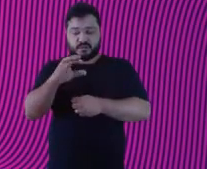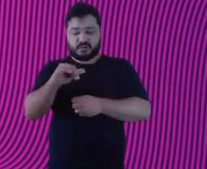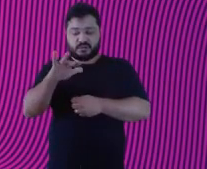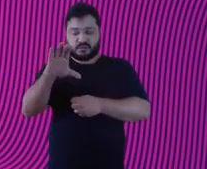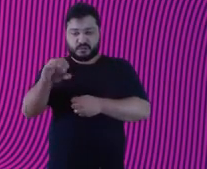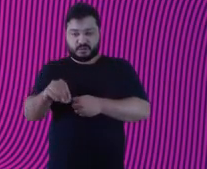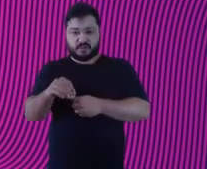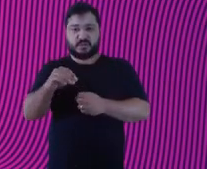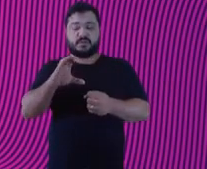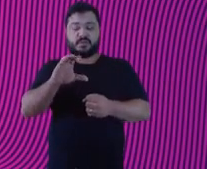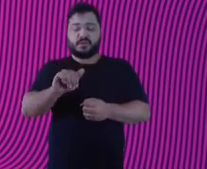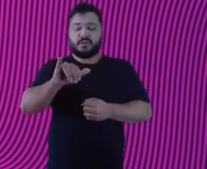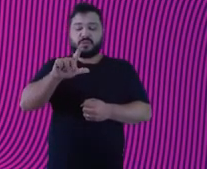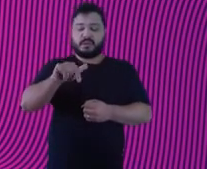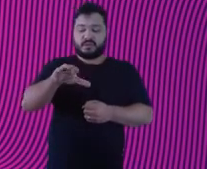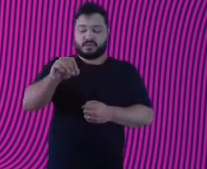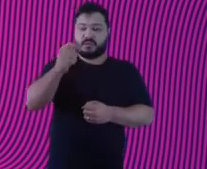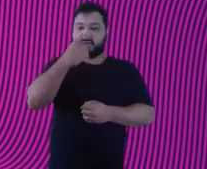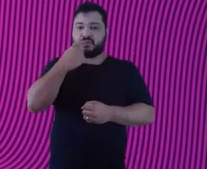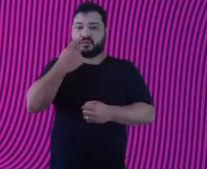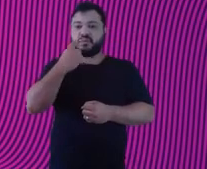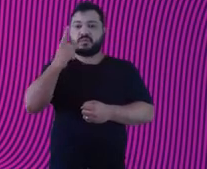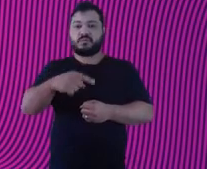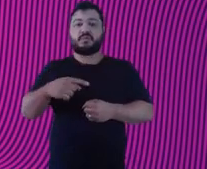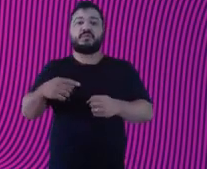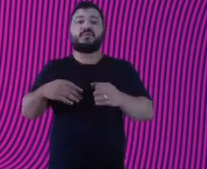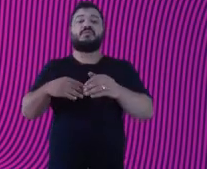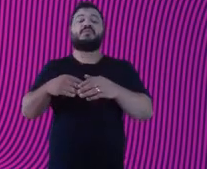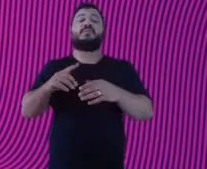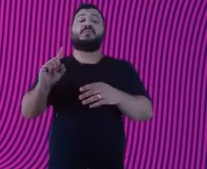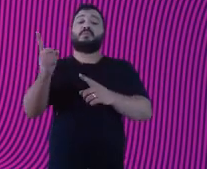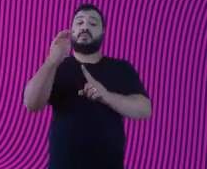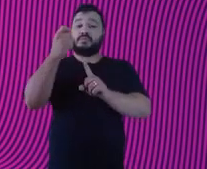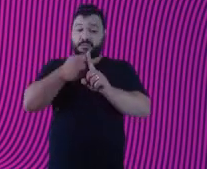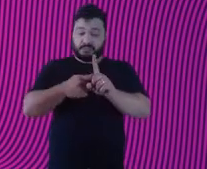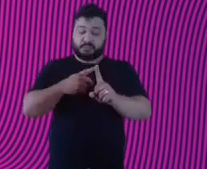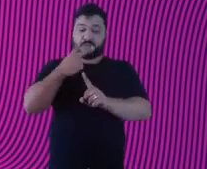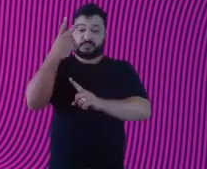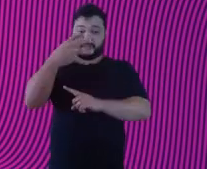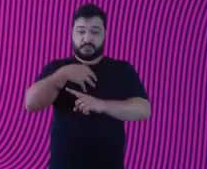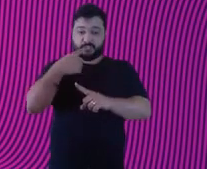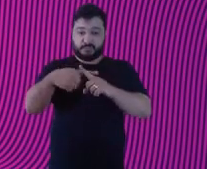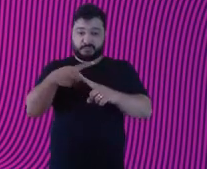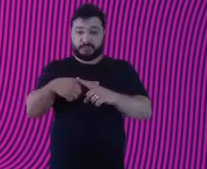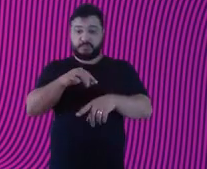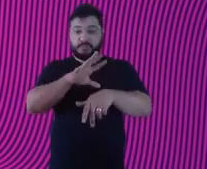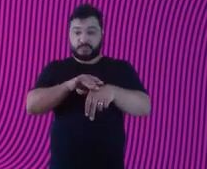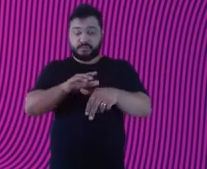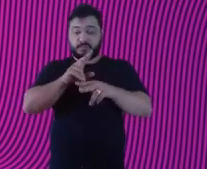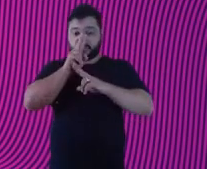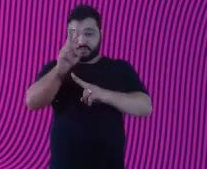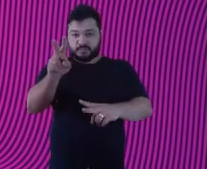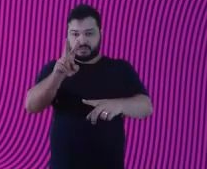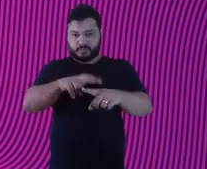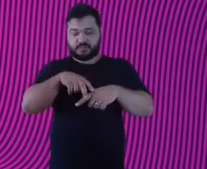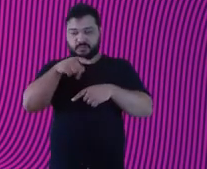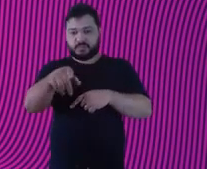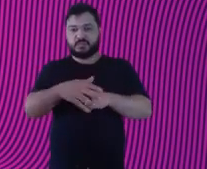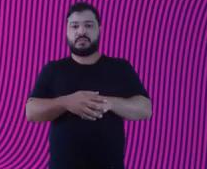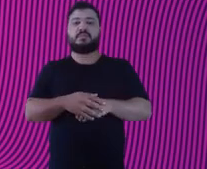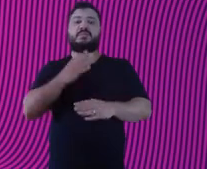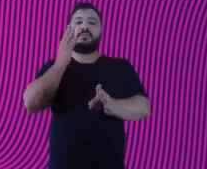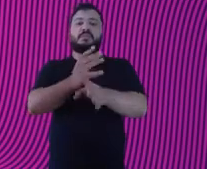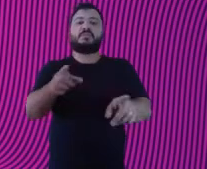oral, elas são frustras no primeiro mês. A gente teve 2 casos de pacientes que ficaram gravíssimos por causa disso, e descobrimos que a gente